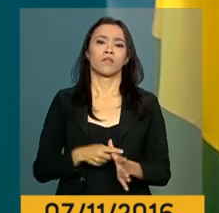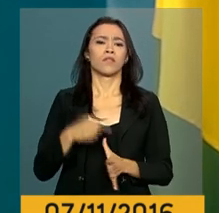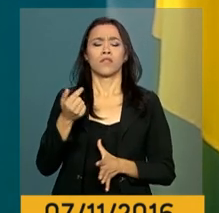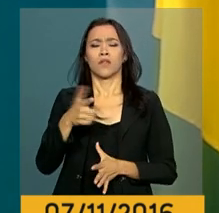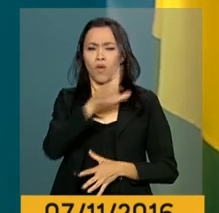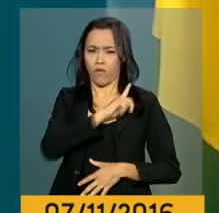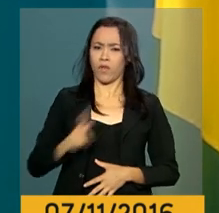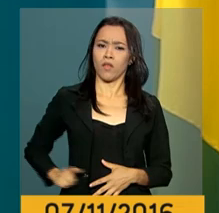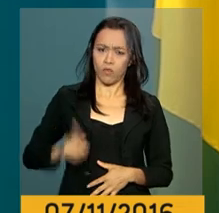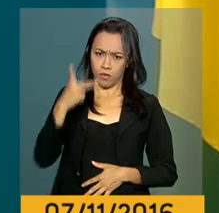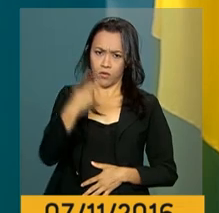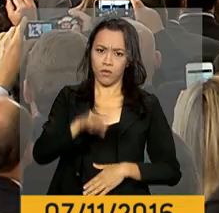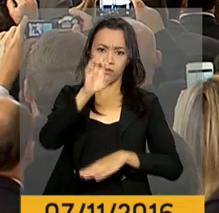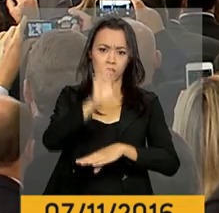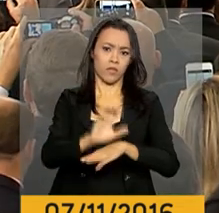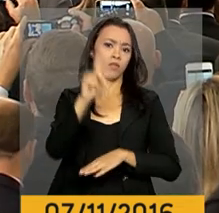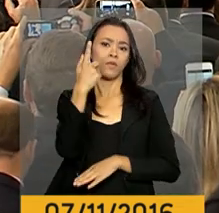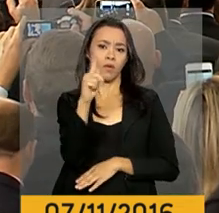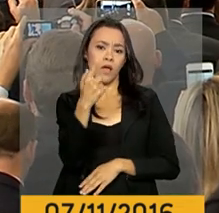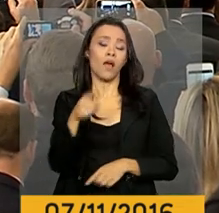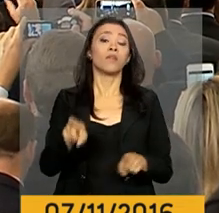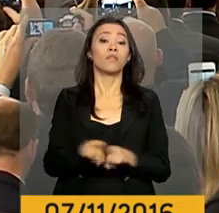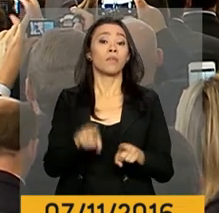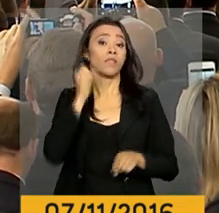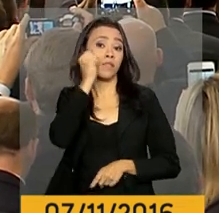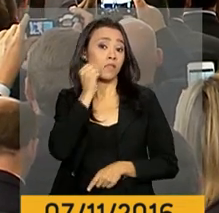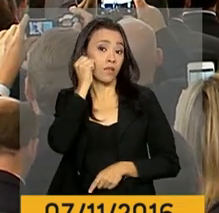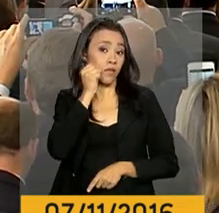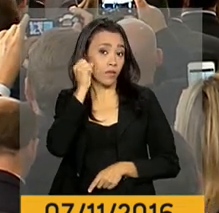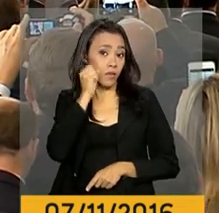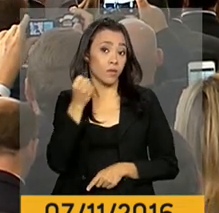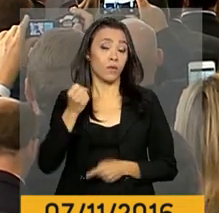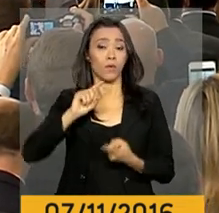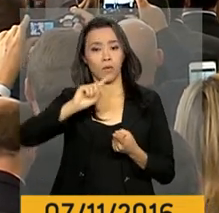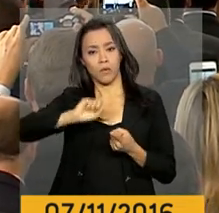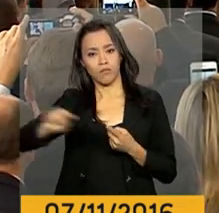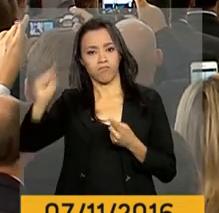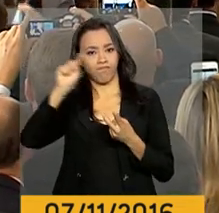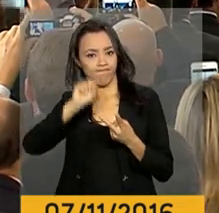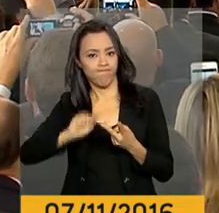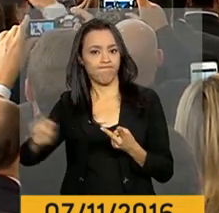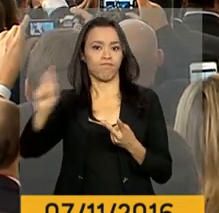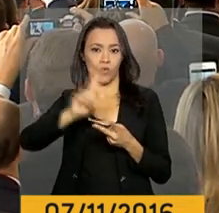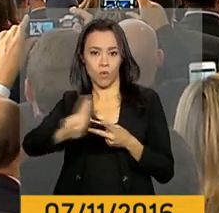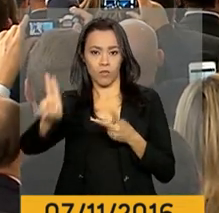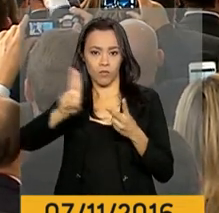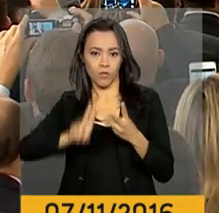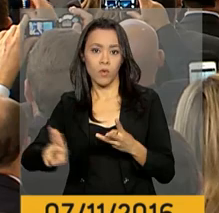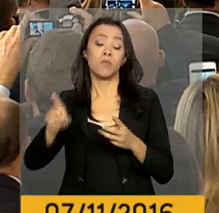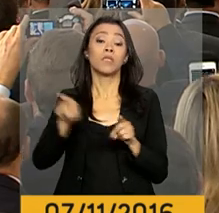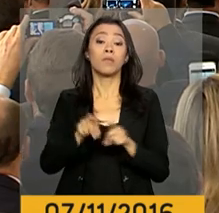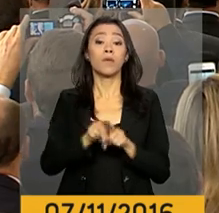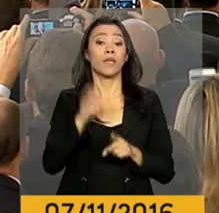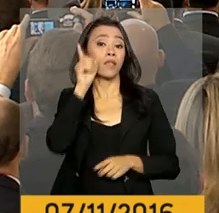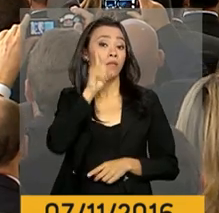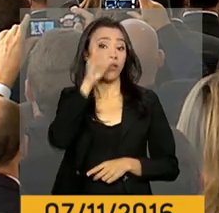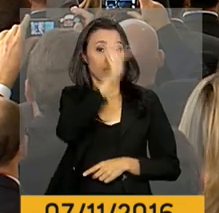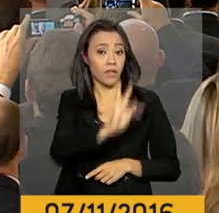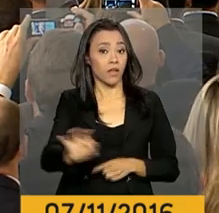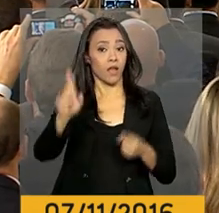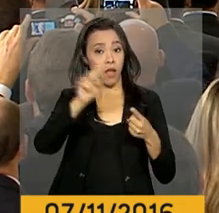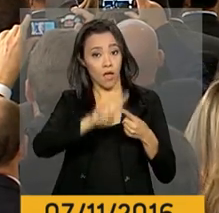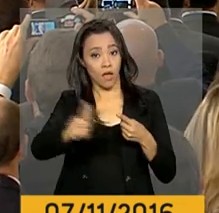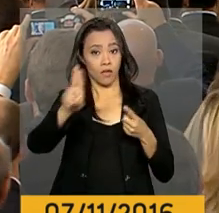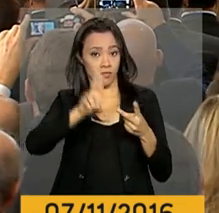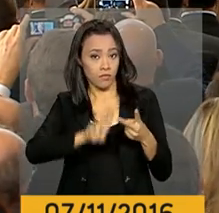governador de Goiás, Marconi Perillo, senador Wilder Moraes, senador Pedro Chaves, deputados federais Beto Mansur,